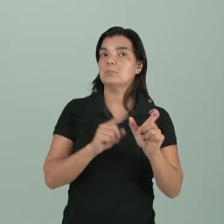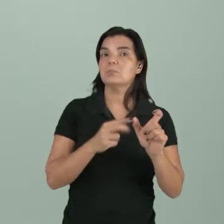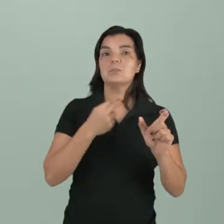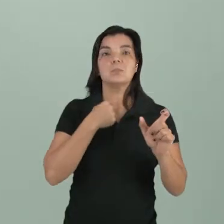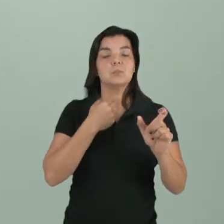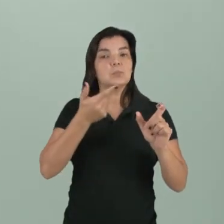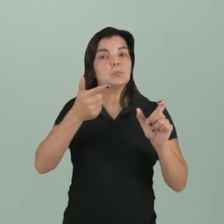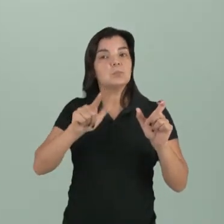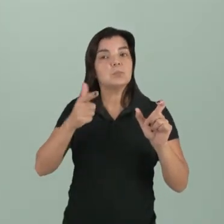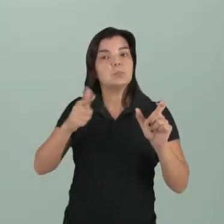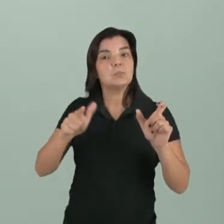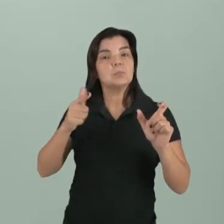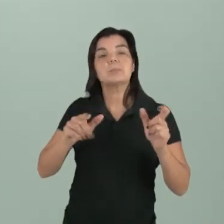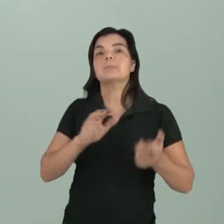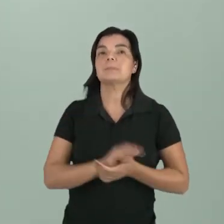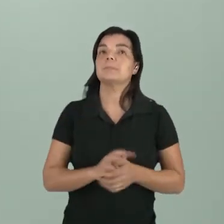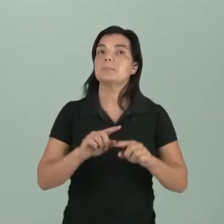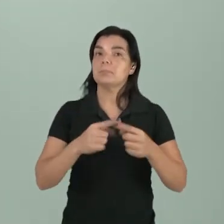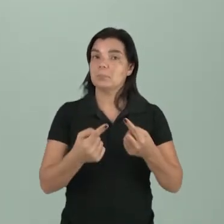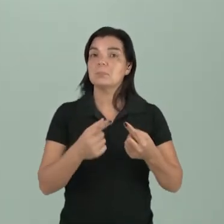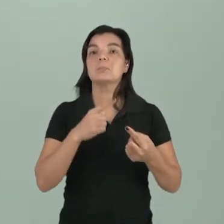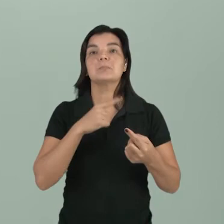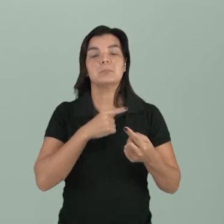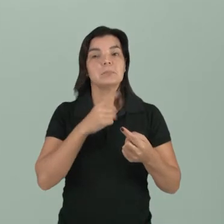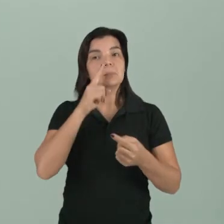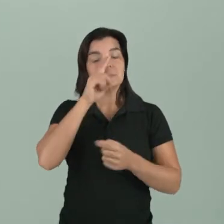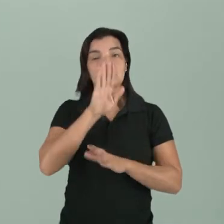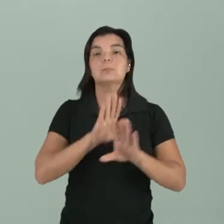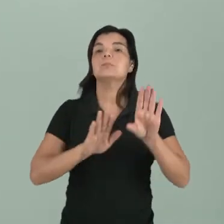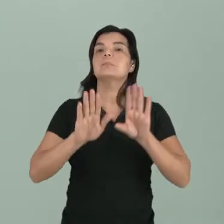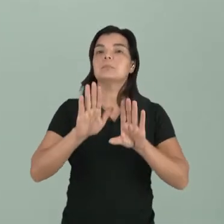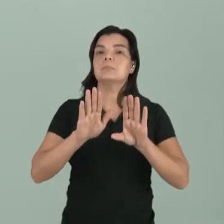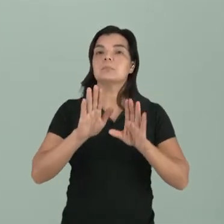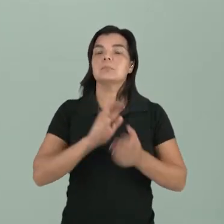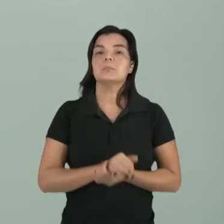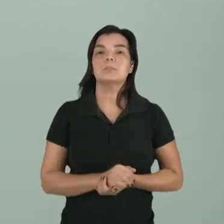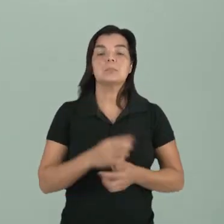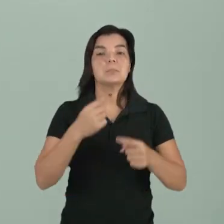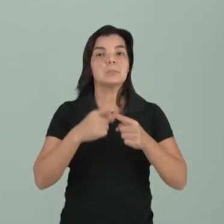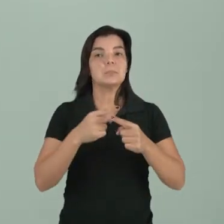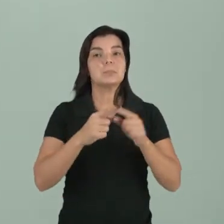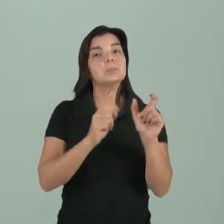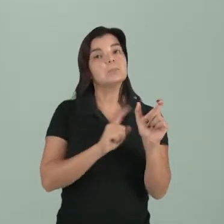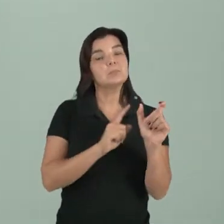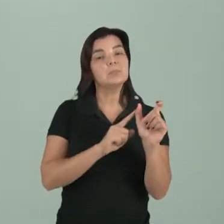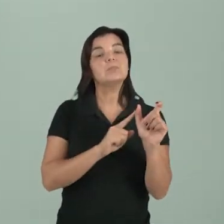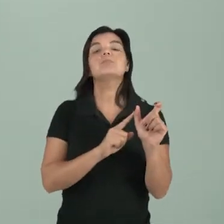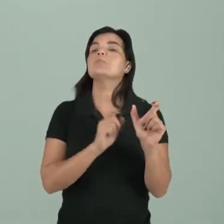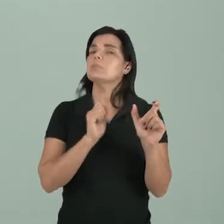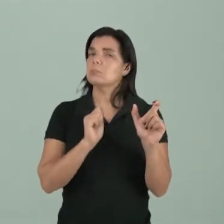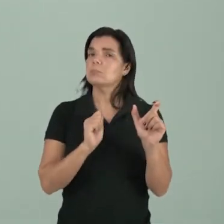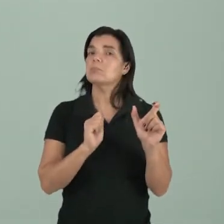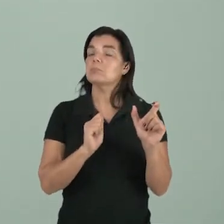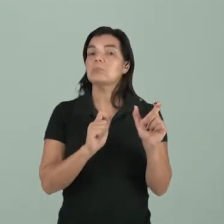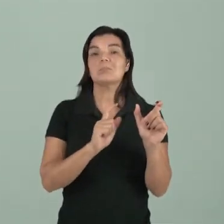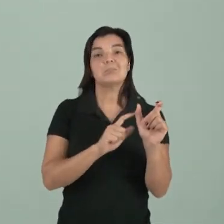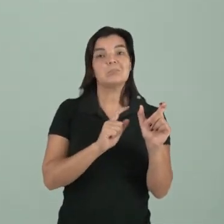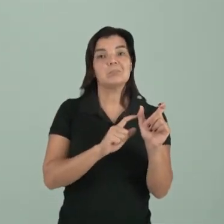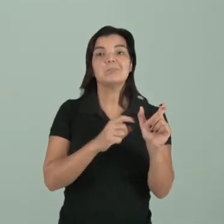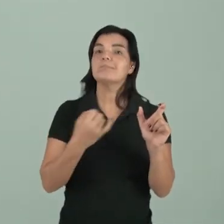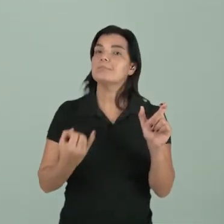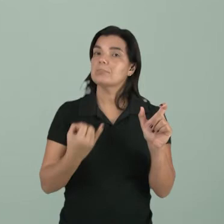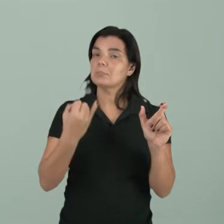eu não posso repetir a palavra sempre, mas você tem que ter cuidado. porque essa palavra pode ser